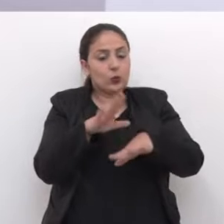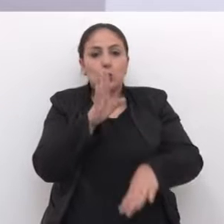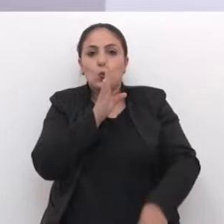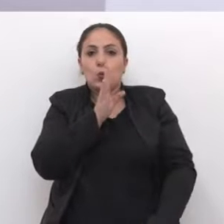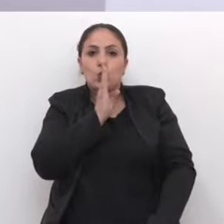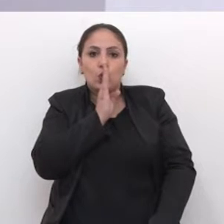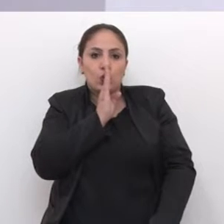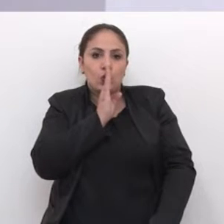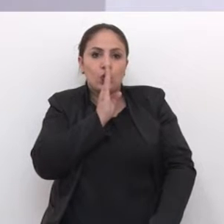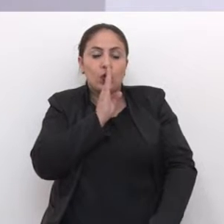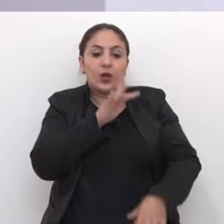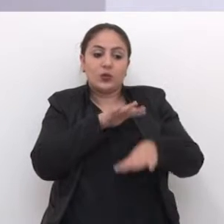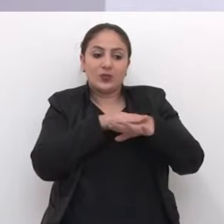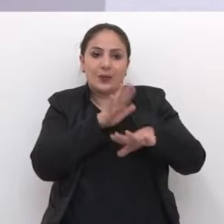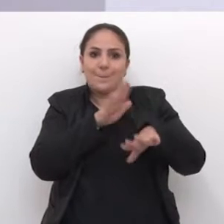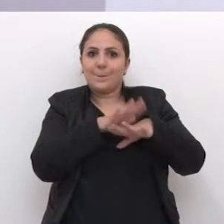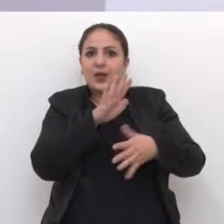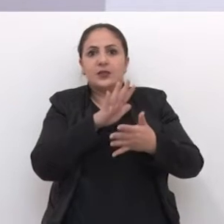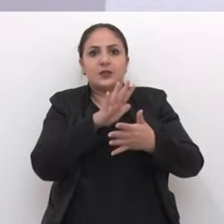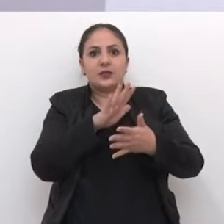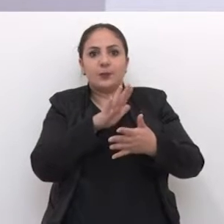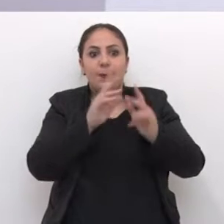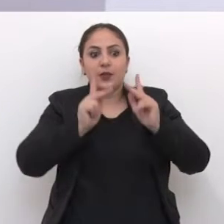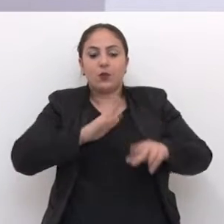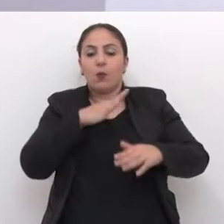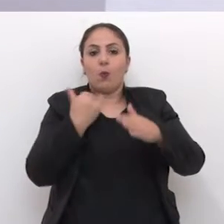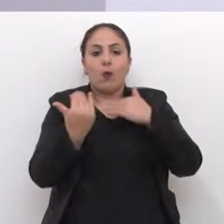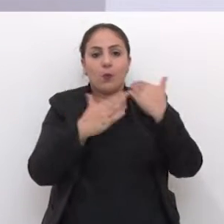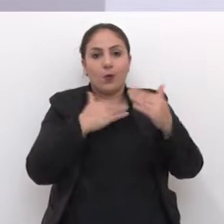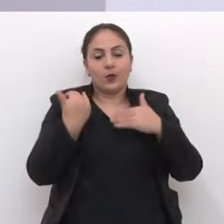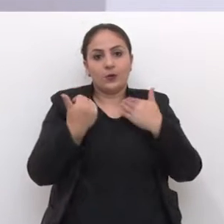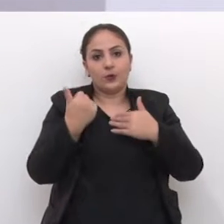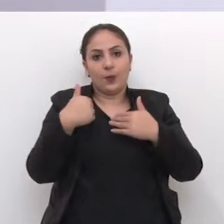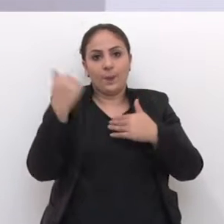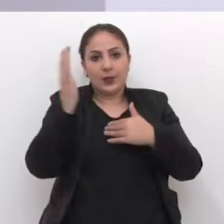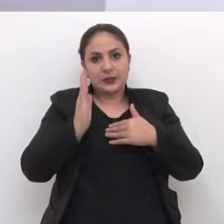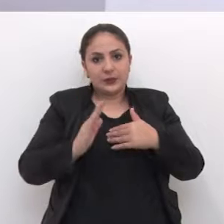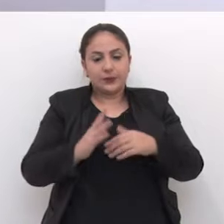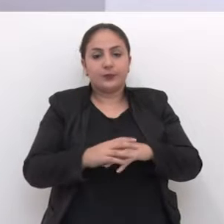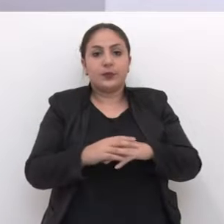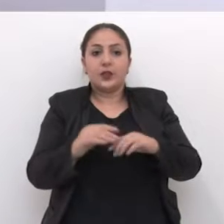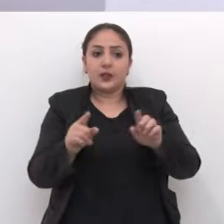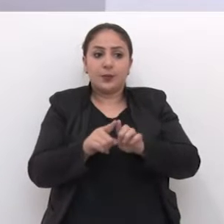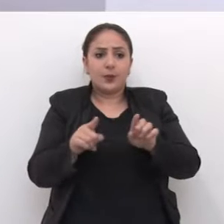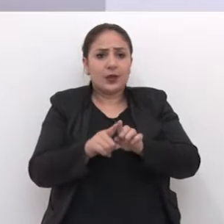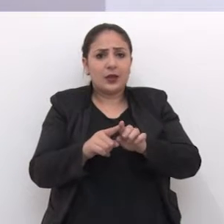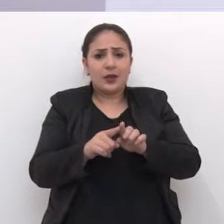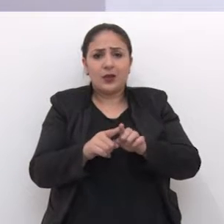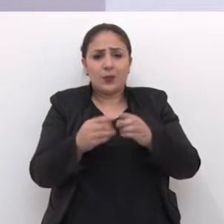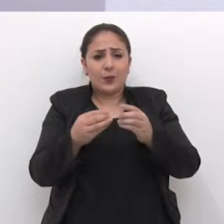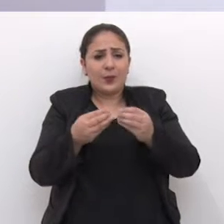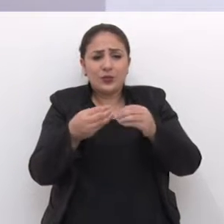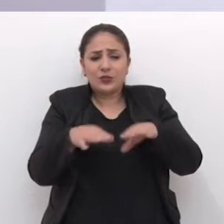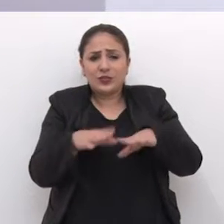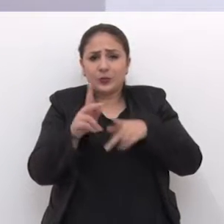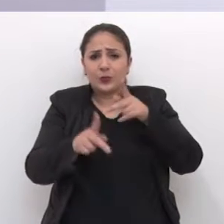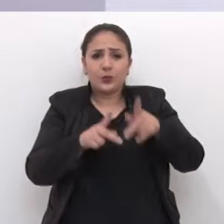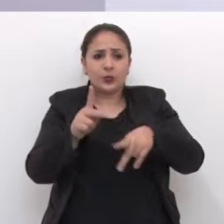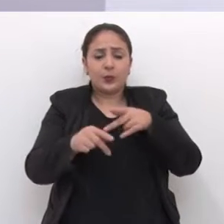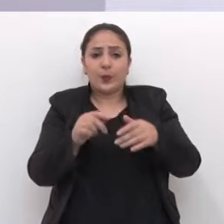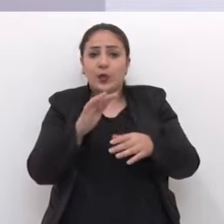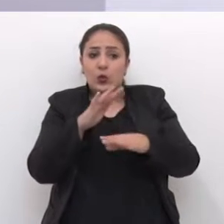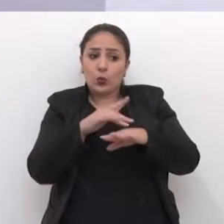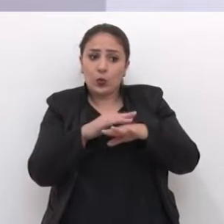diabetes é uma doença silenciosa e é a doença que mais mata no Brasil hoje, né? Sem causar o dano que ela causa para a